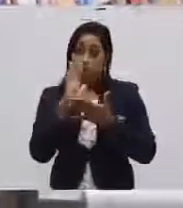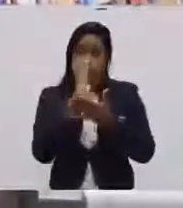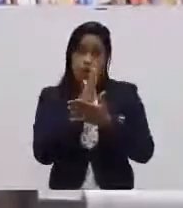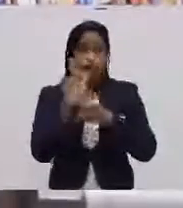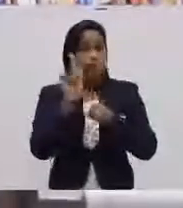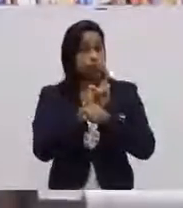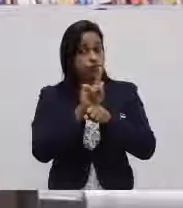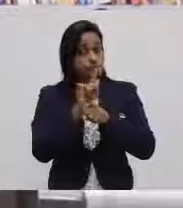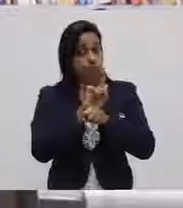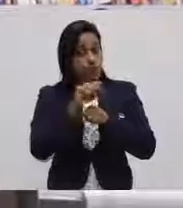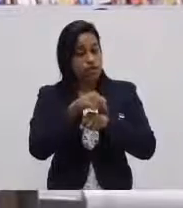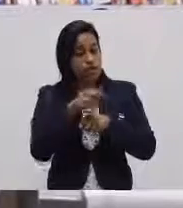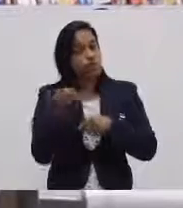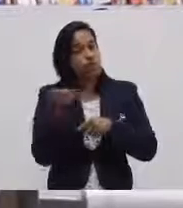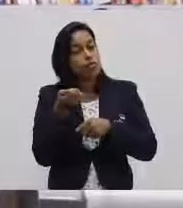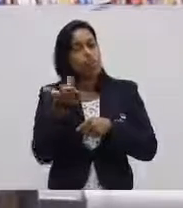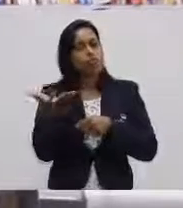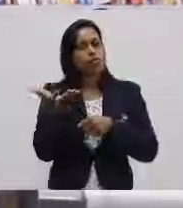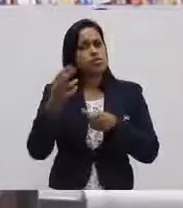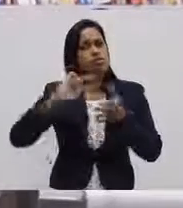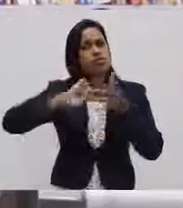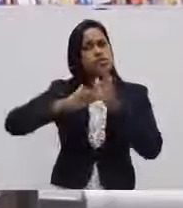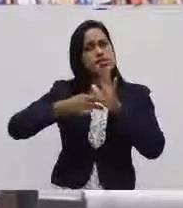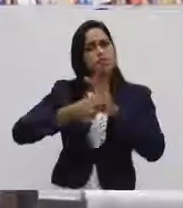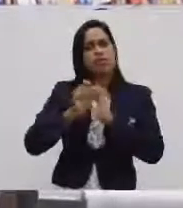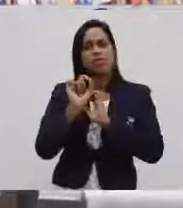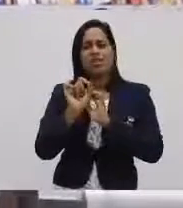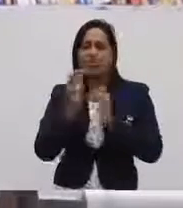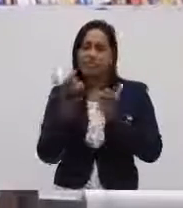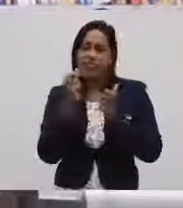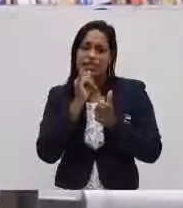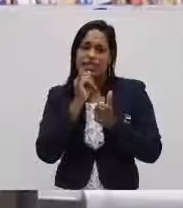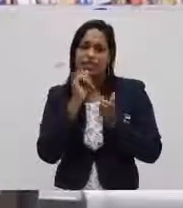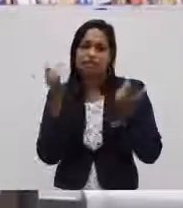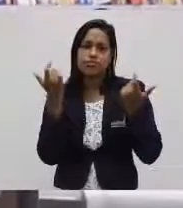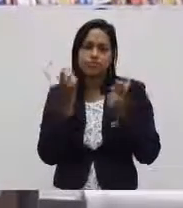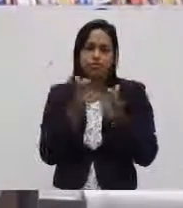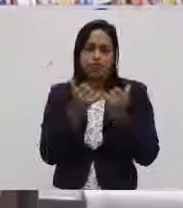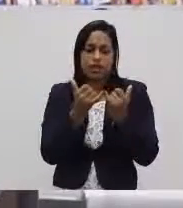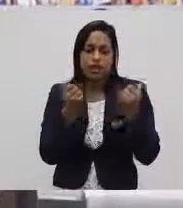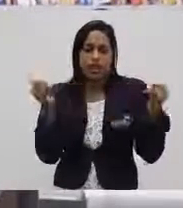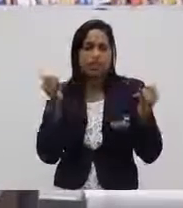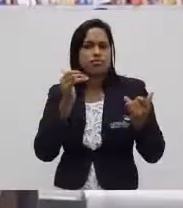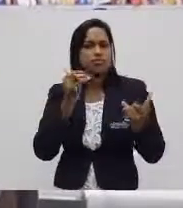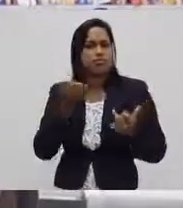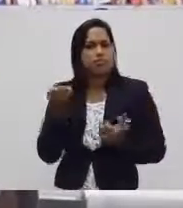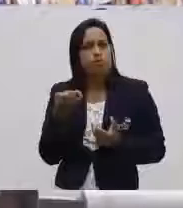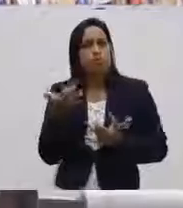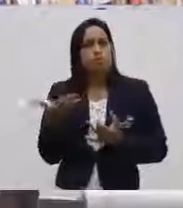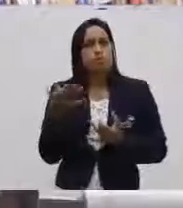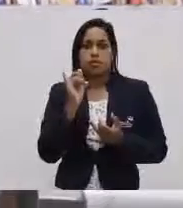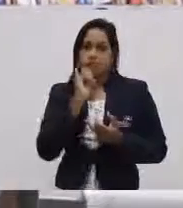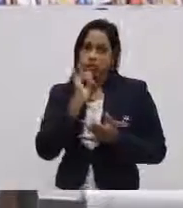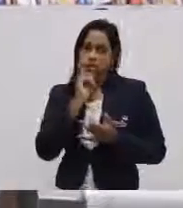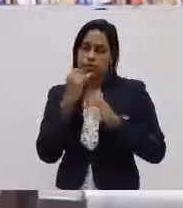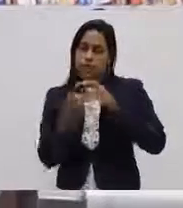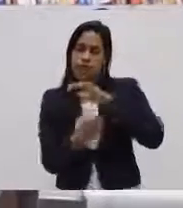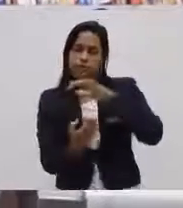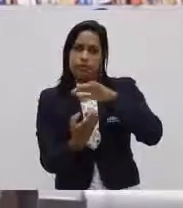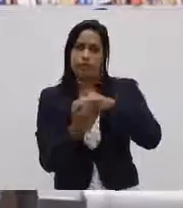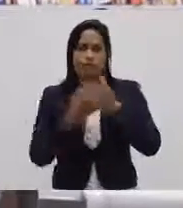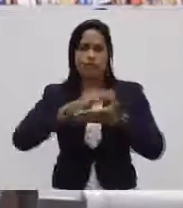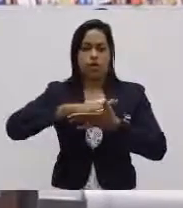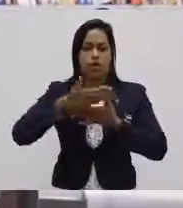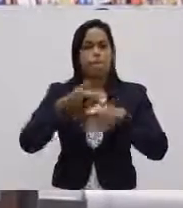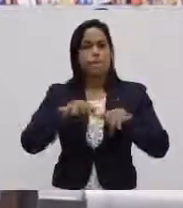de produção se referem ao arranjo celular como mini linhas de produção. Um grande exemplo são empresas de computador.